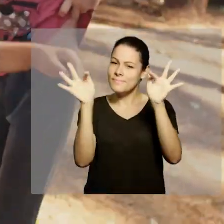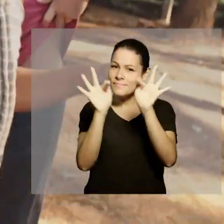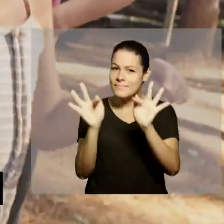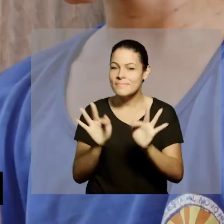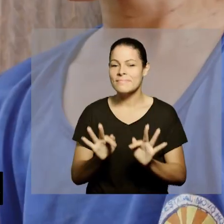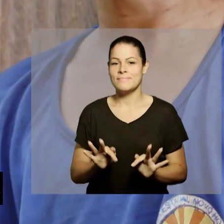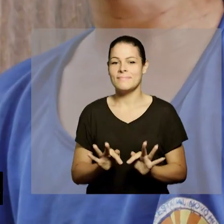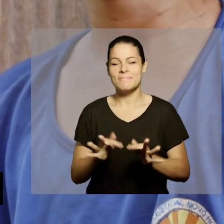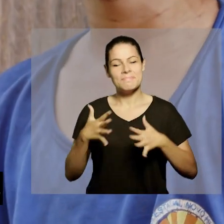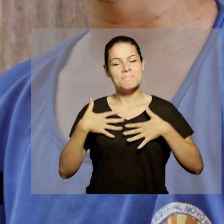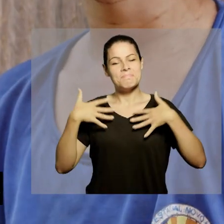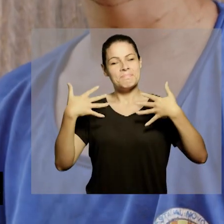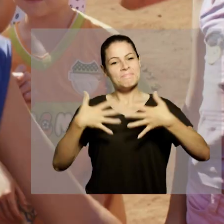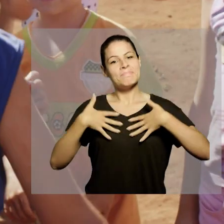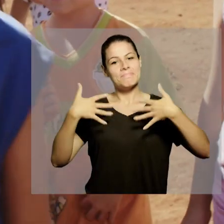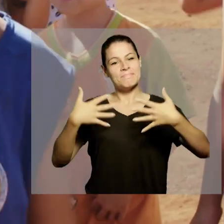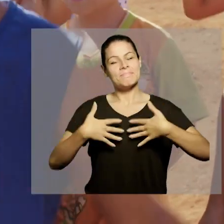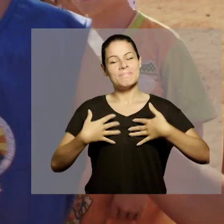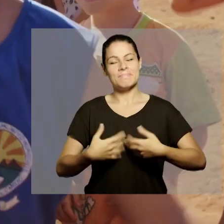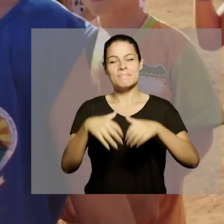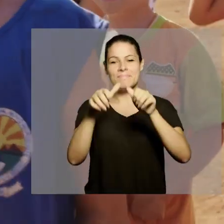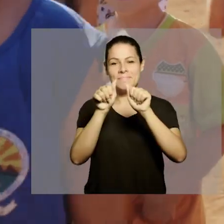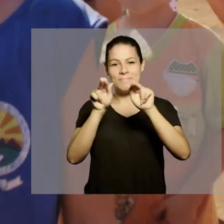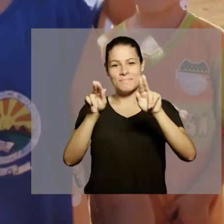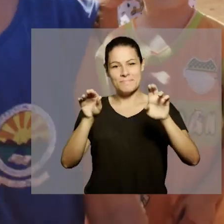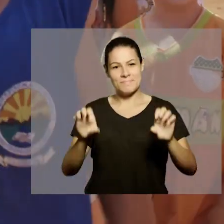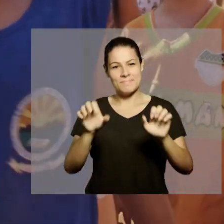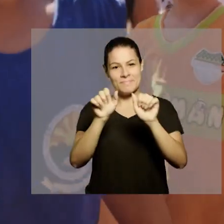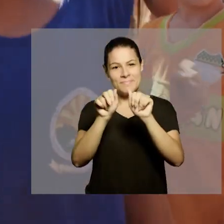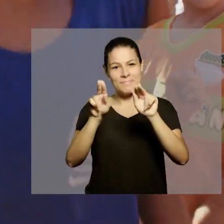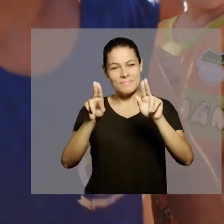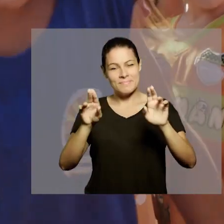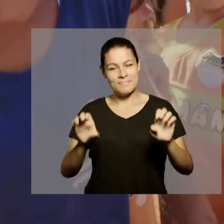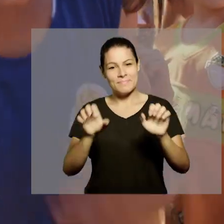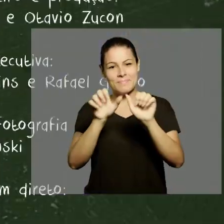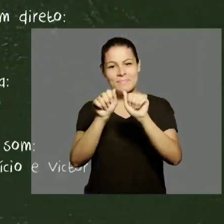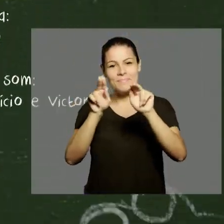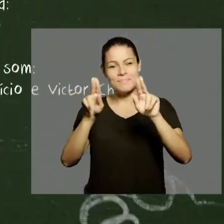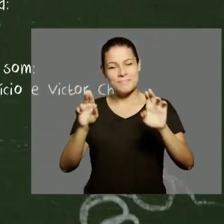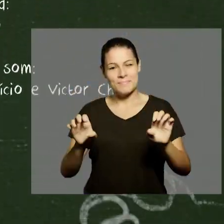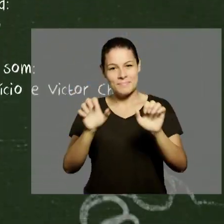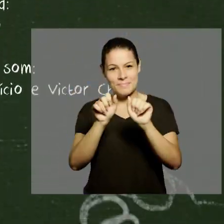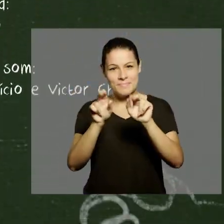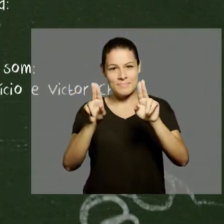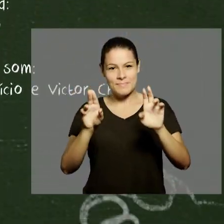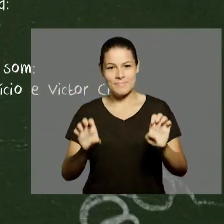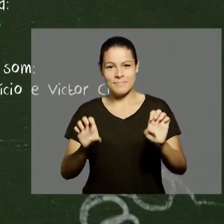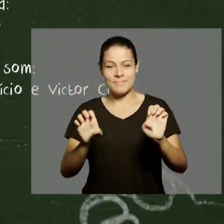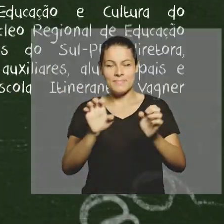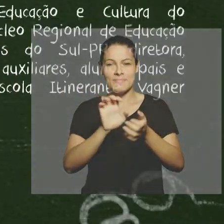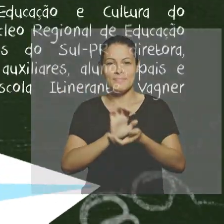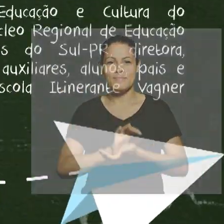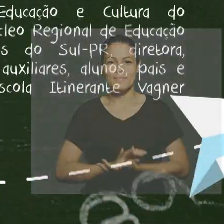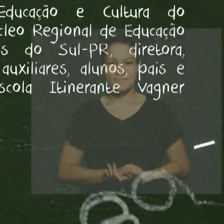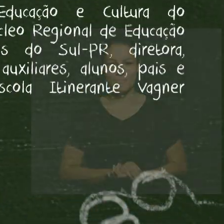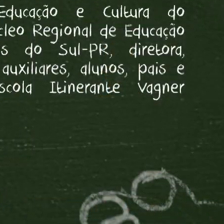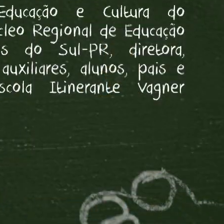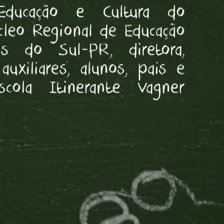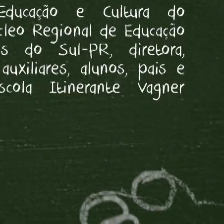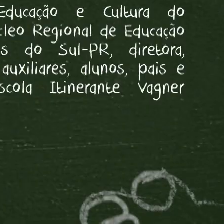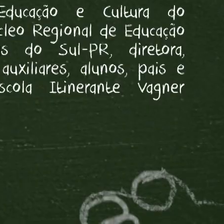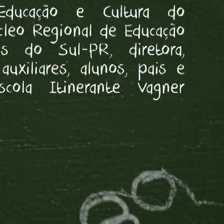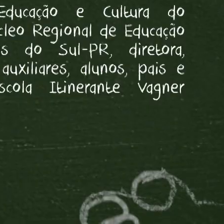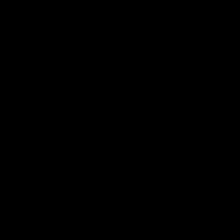feliz, me dá alegria. Em frente às outras crianças, o menino ergue o braço flexionado e agita a mão ao lado da cabeça. Tela